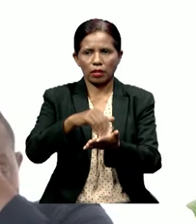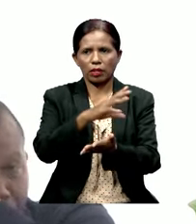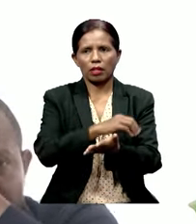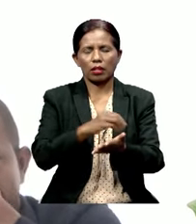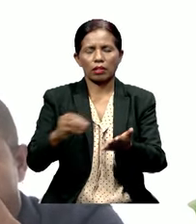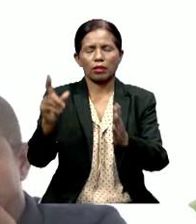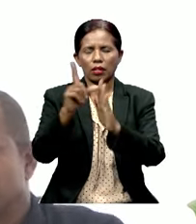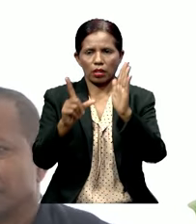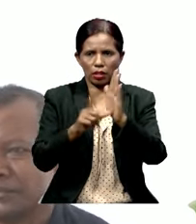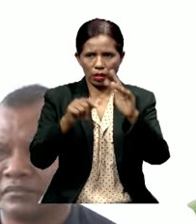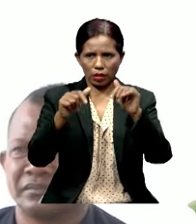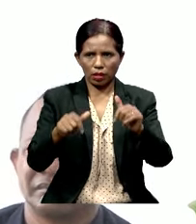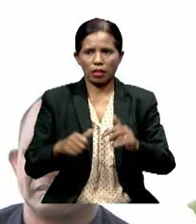reforma.